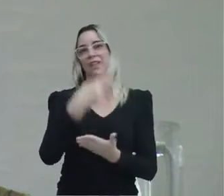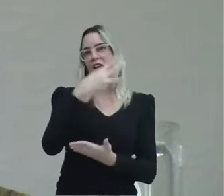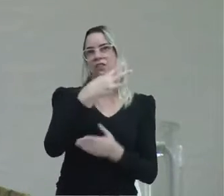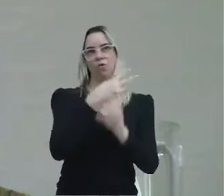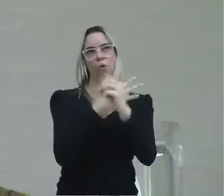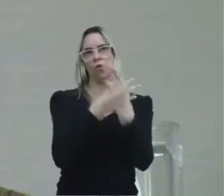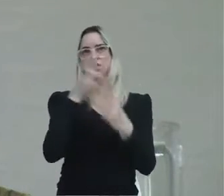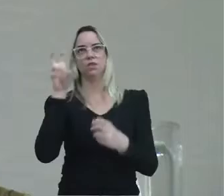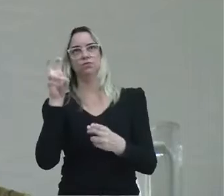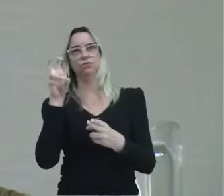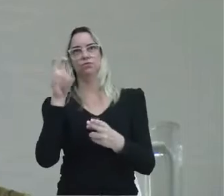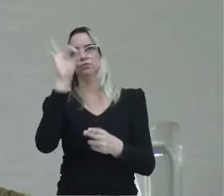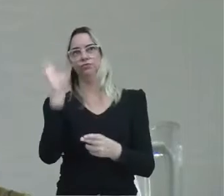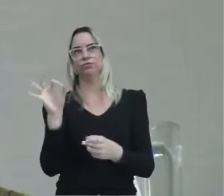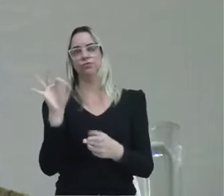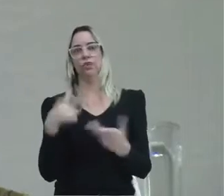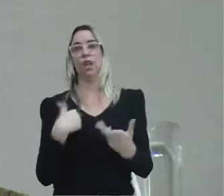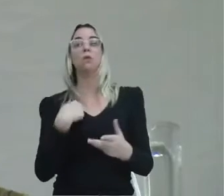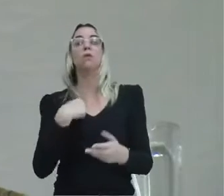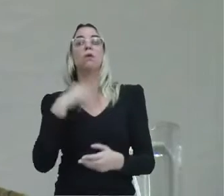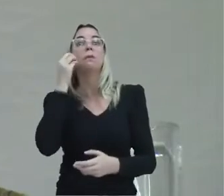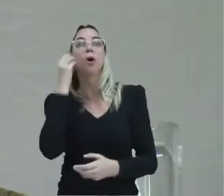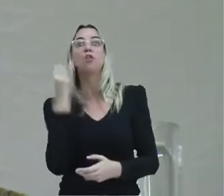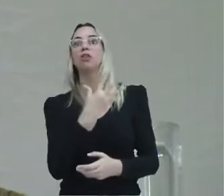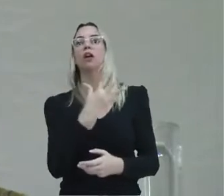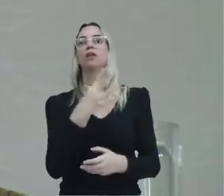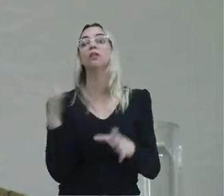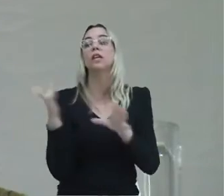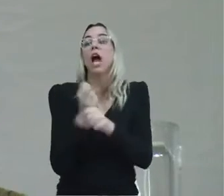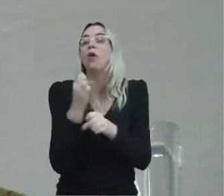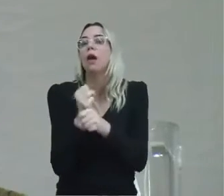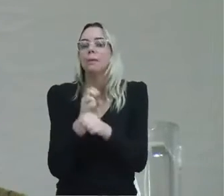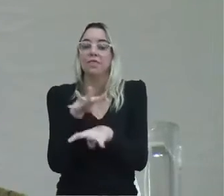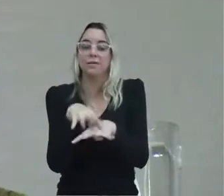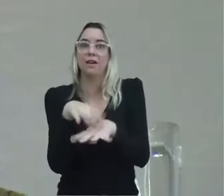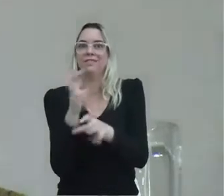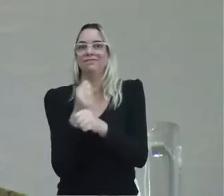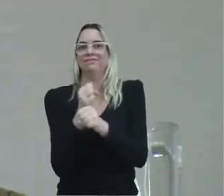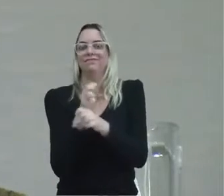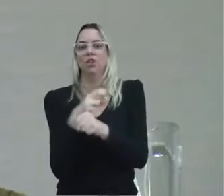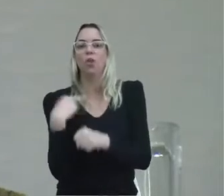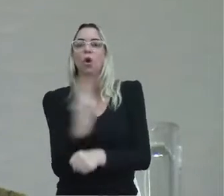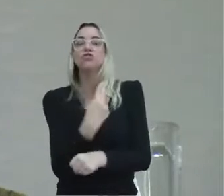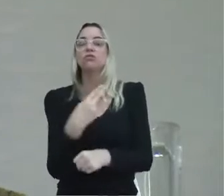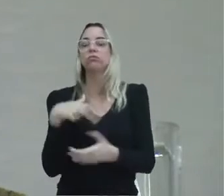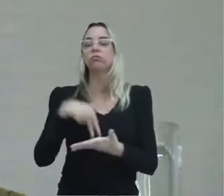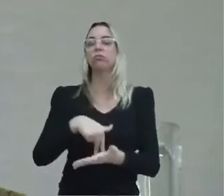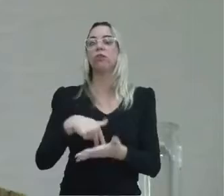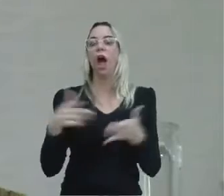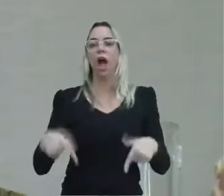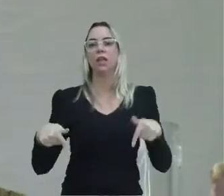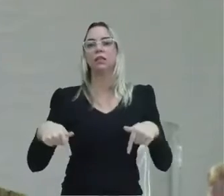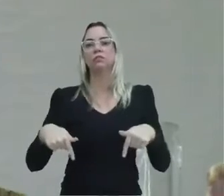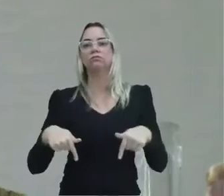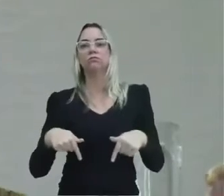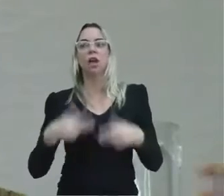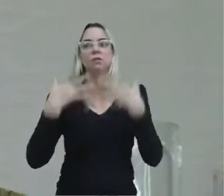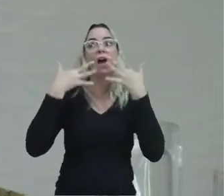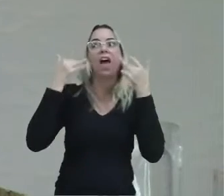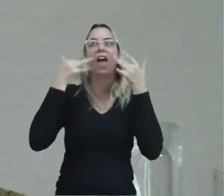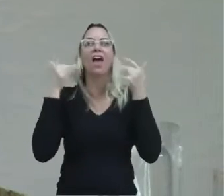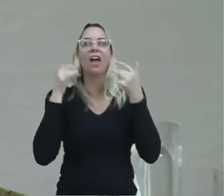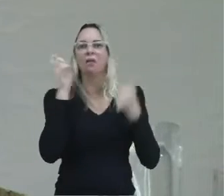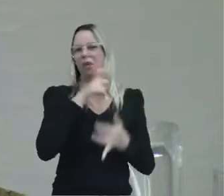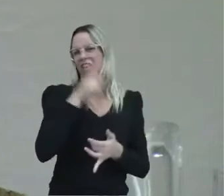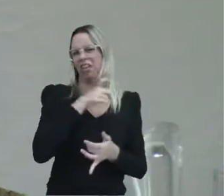5. E eu mostro a vocês com cálculos. Nós não estamos aqui dizendo nada fictício e nem